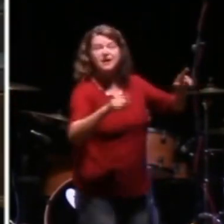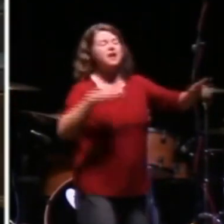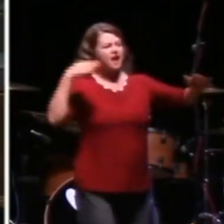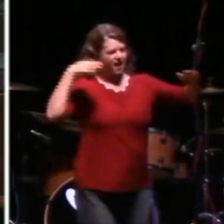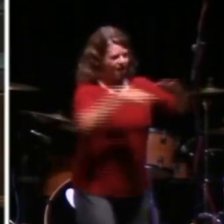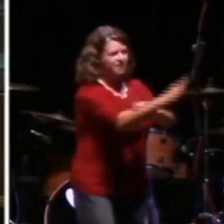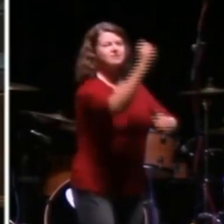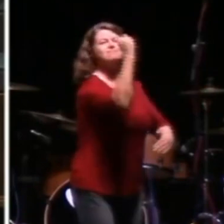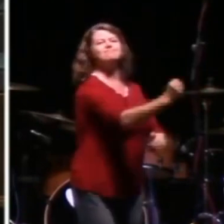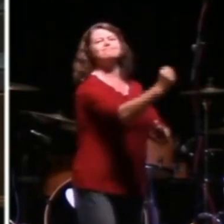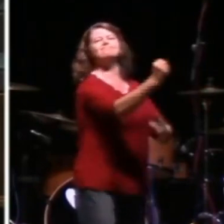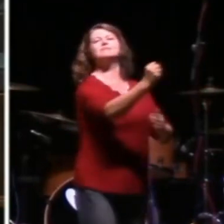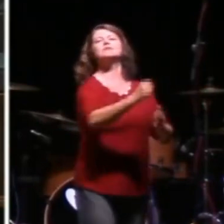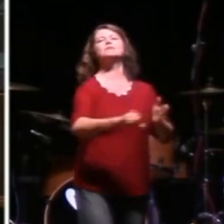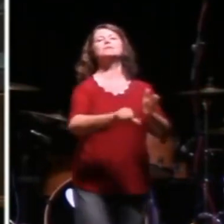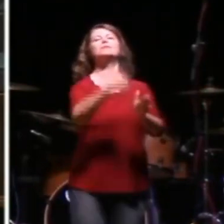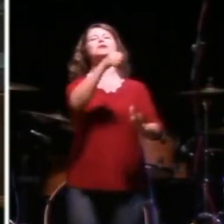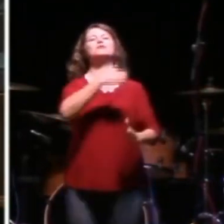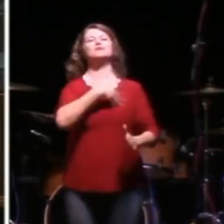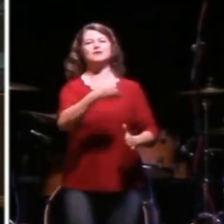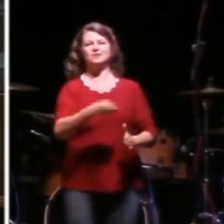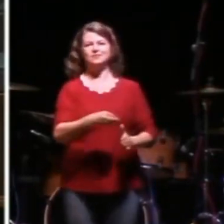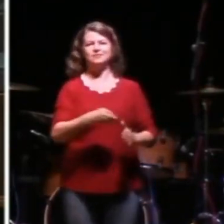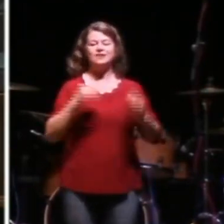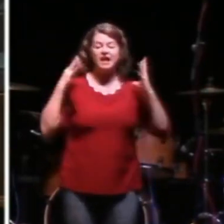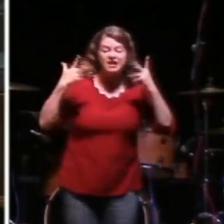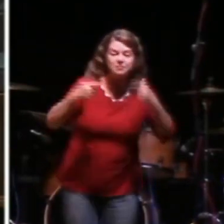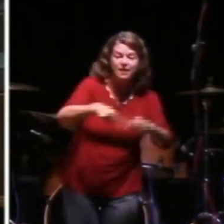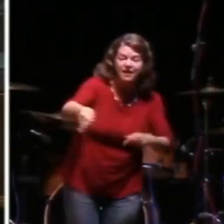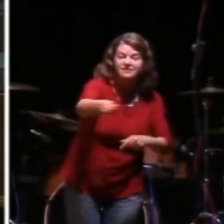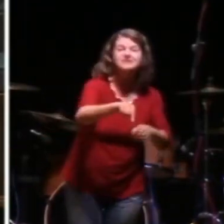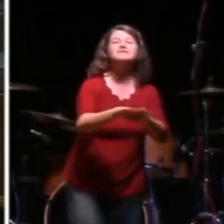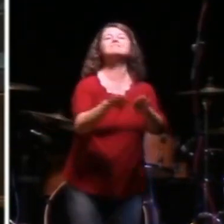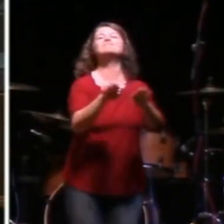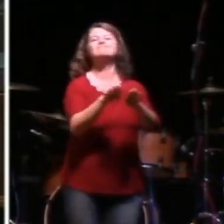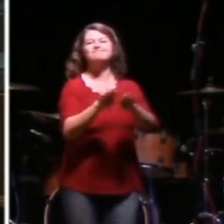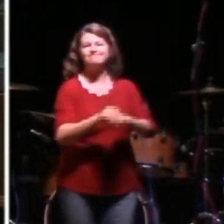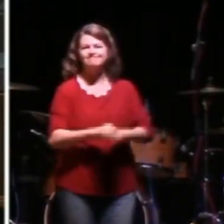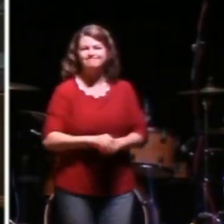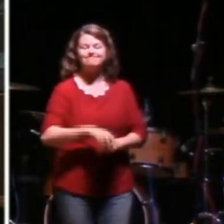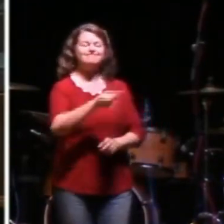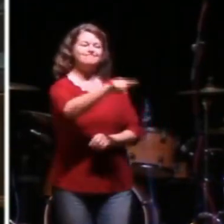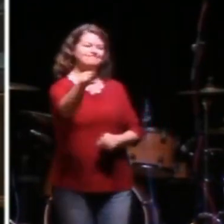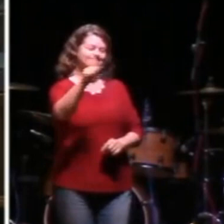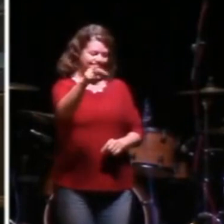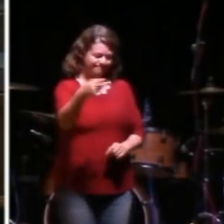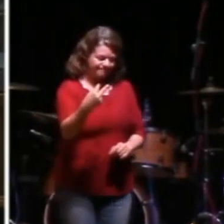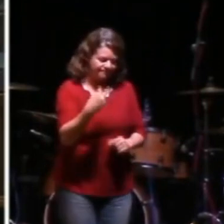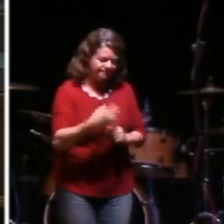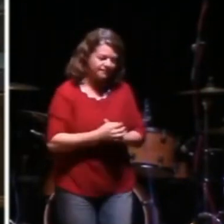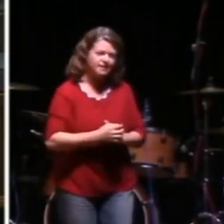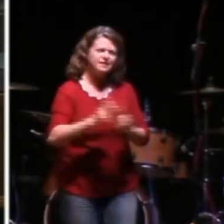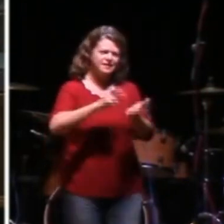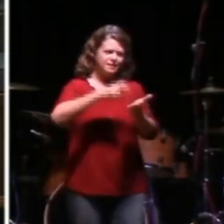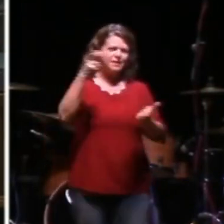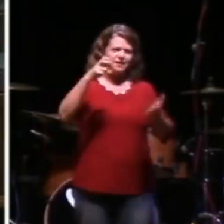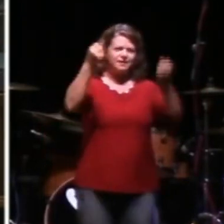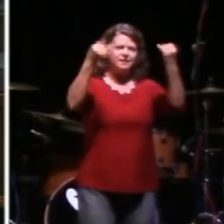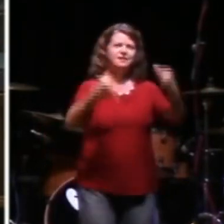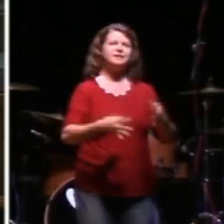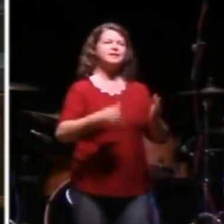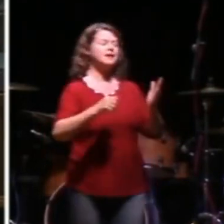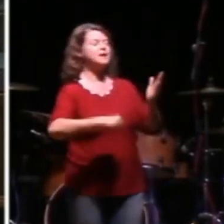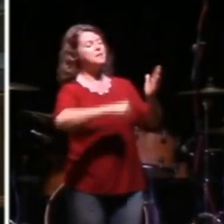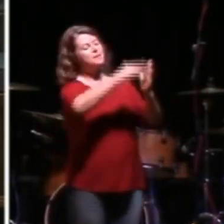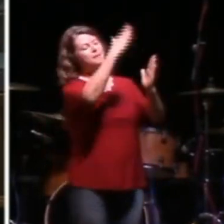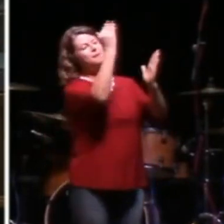se você acompanhou conosco a mensagem da manhã na mensagem de hoje pela manhã nós ensinamos para você que a páscoa era